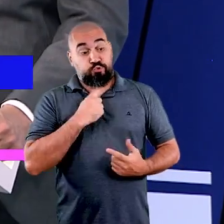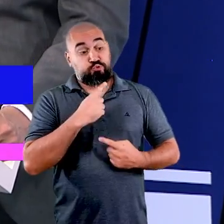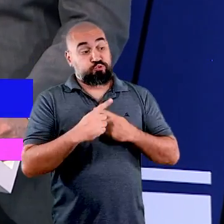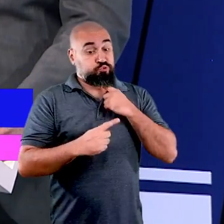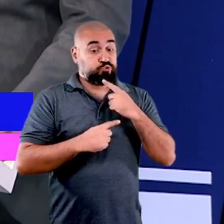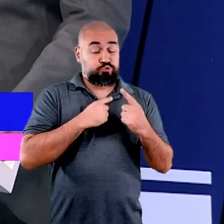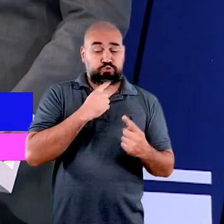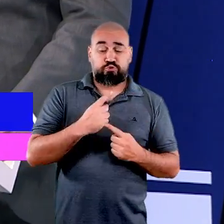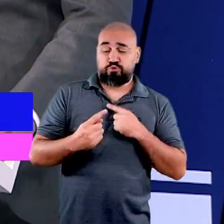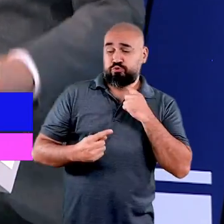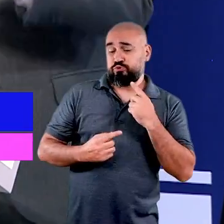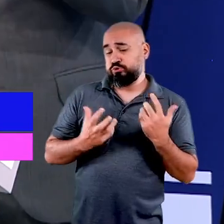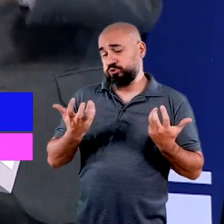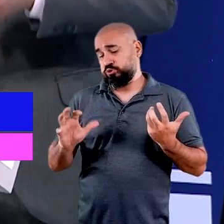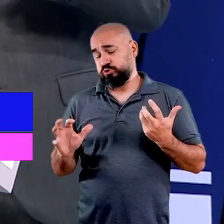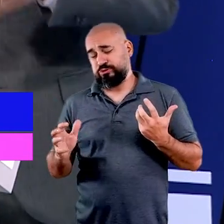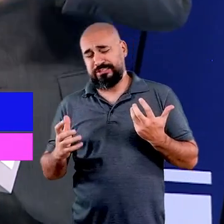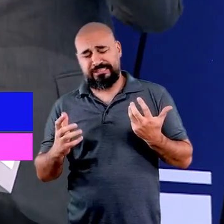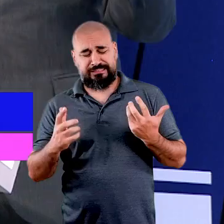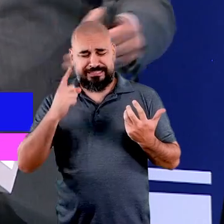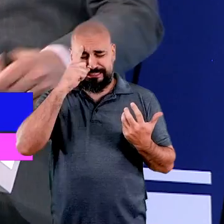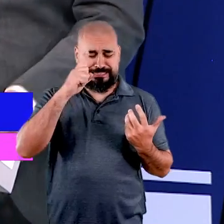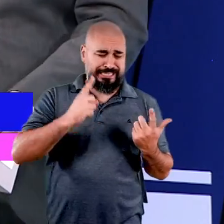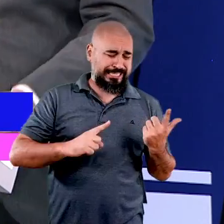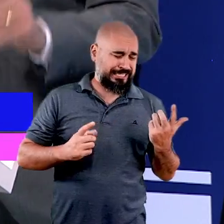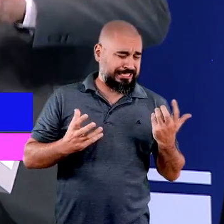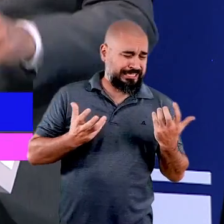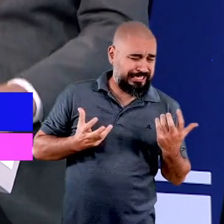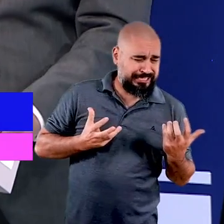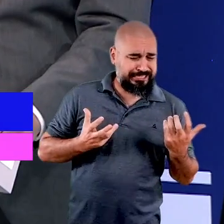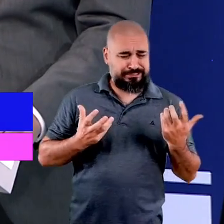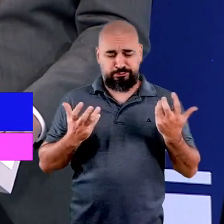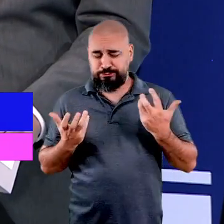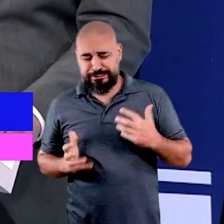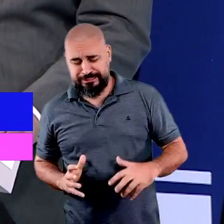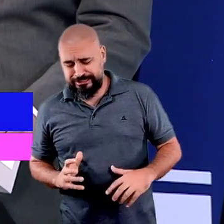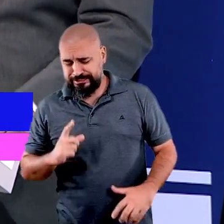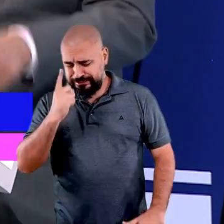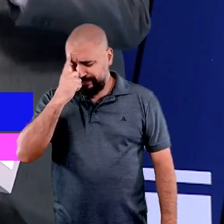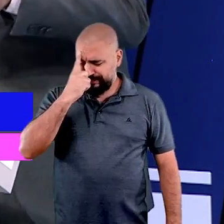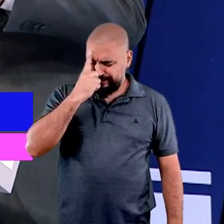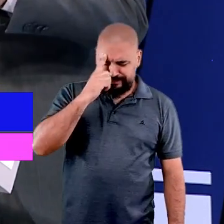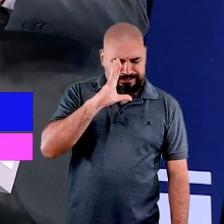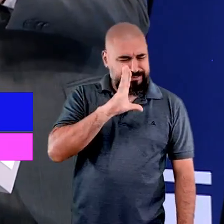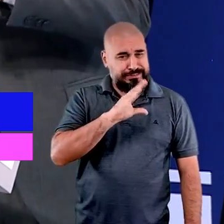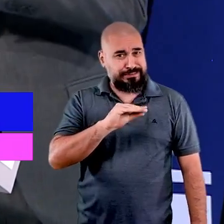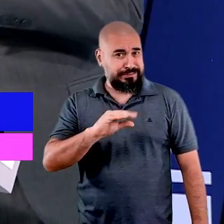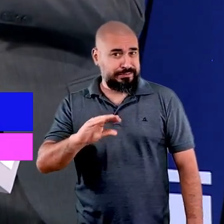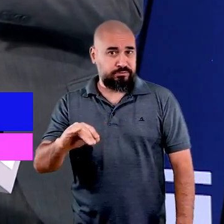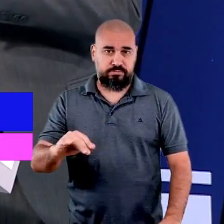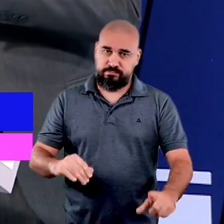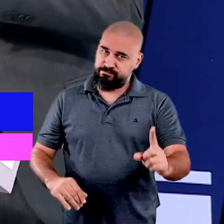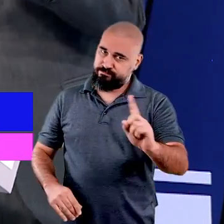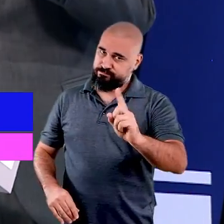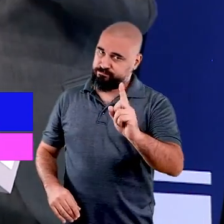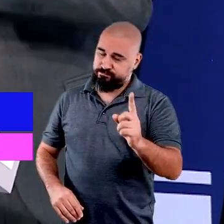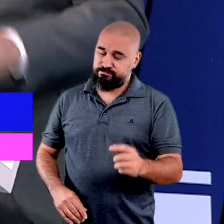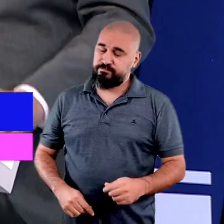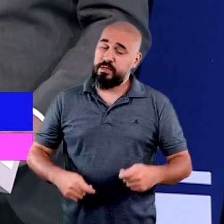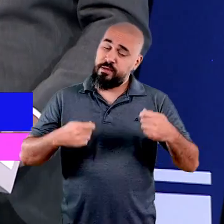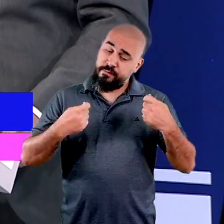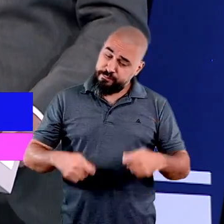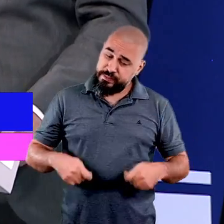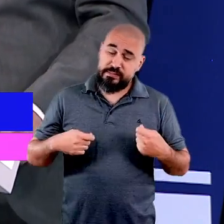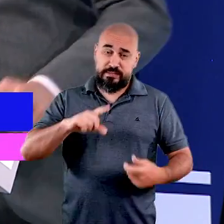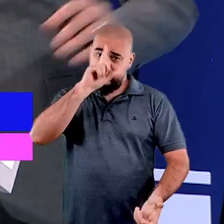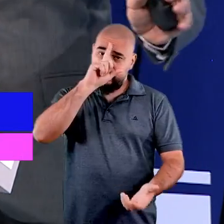muro, porque ficar em cima do muro é tomar uma decisão. E nesse caso da salvação é uma decisão